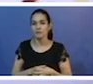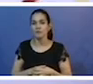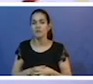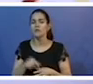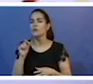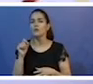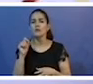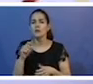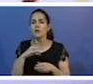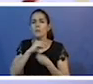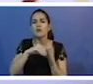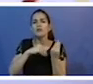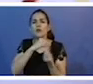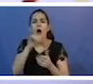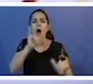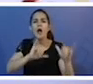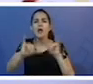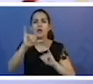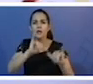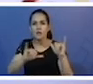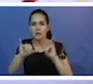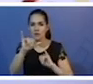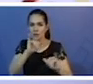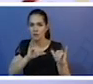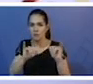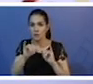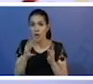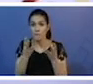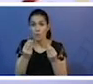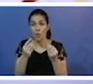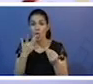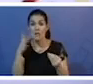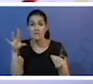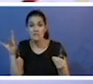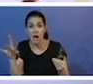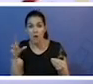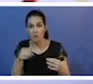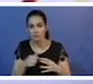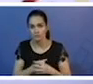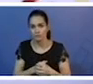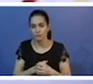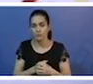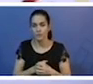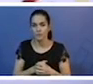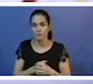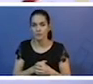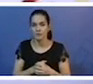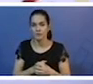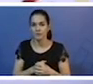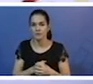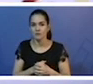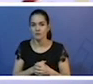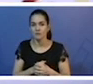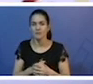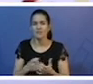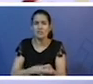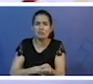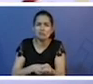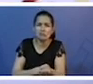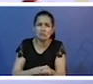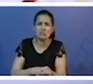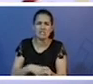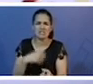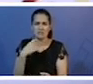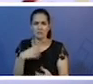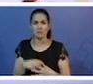manifestações clínicas, né, da hipernatremia, que é o excesso de sal? Aí a gente tem a letargia,